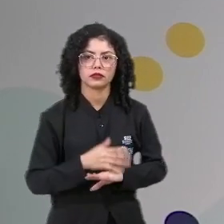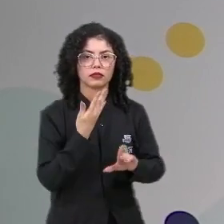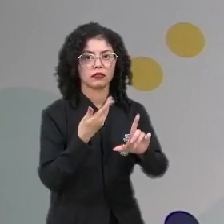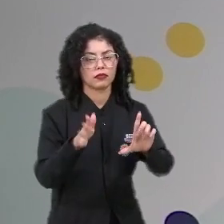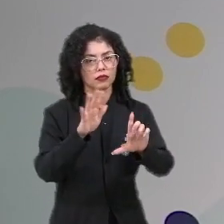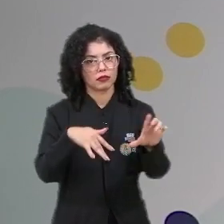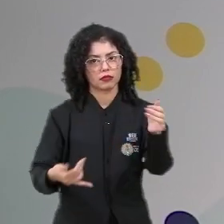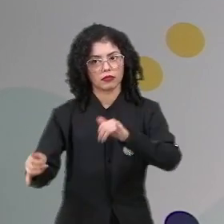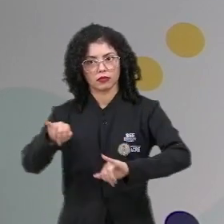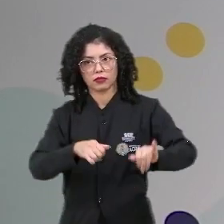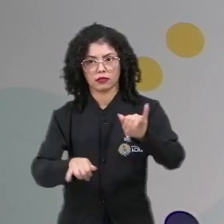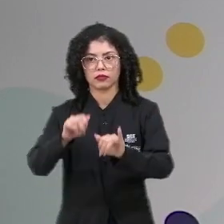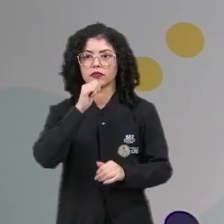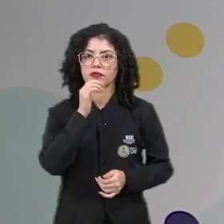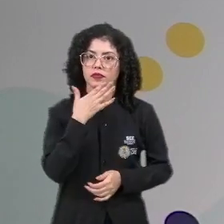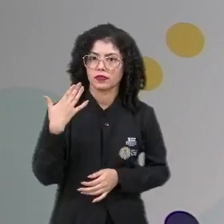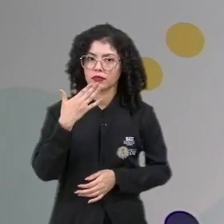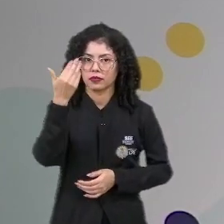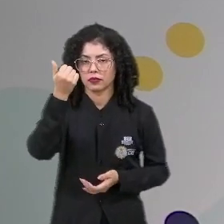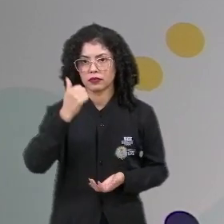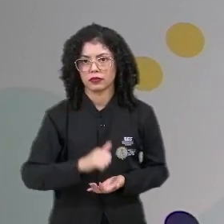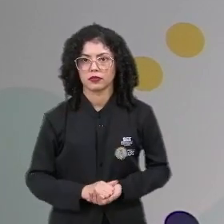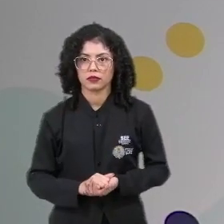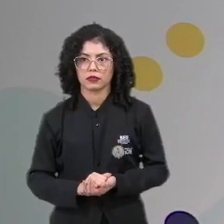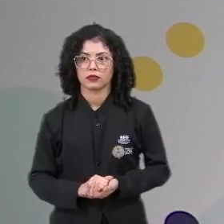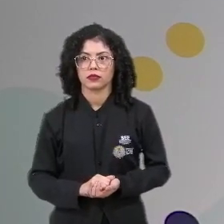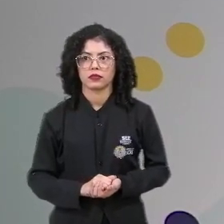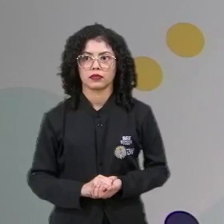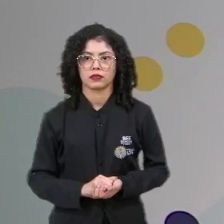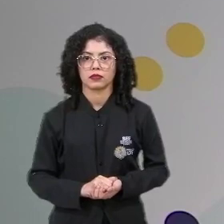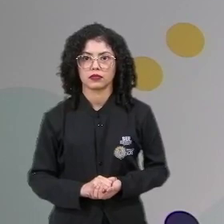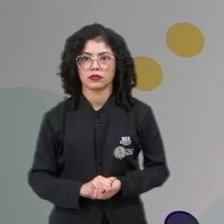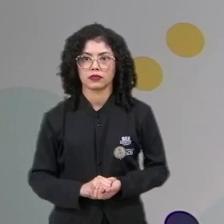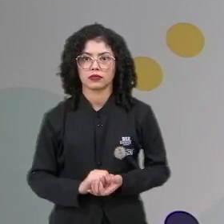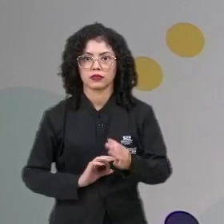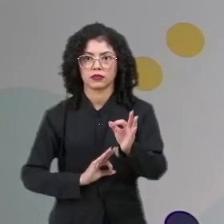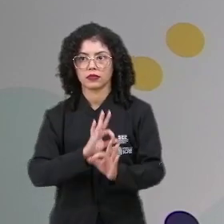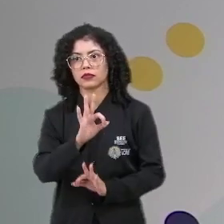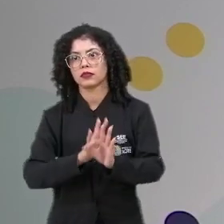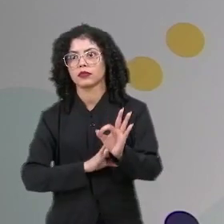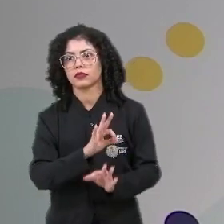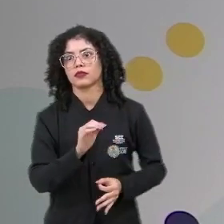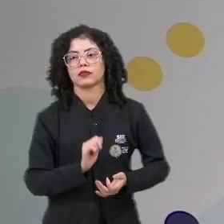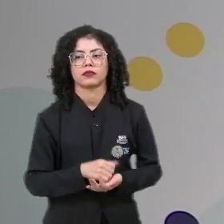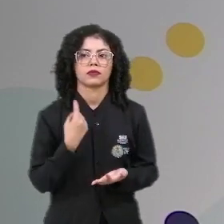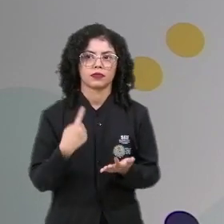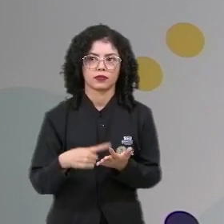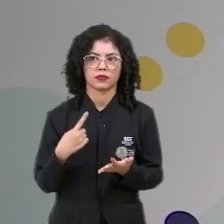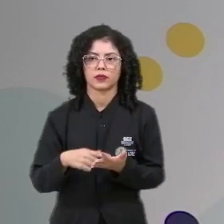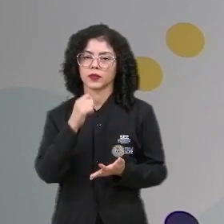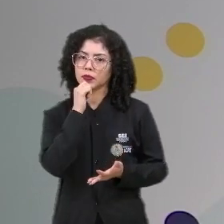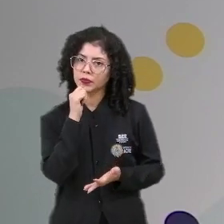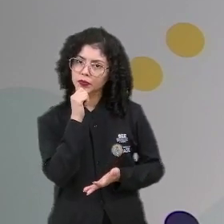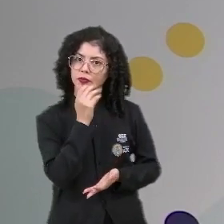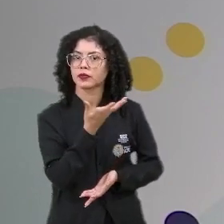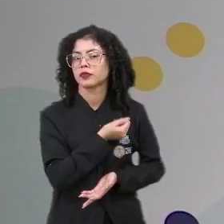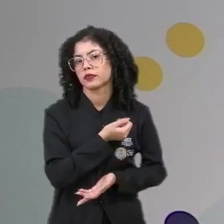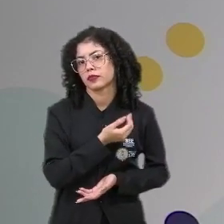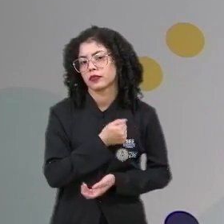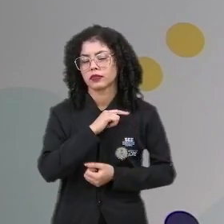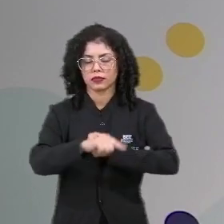tabela periódica ela ficaria muito melhor organizada de acordo com o